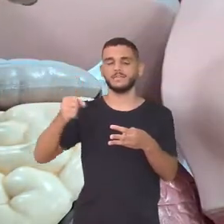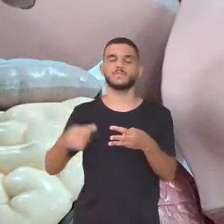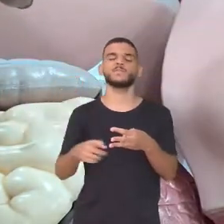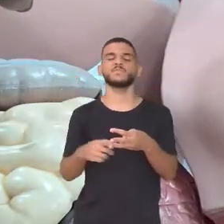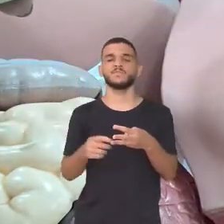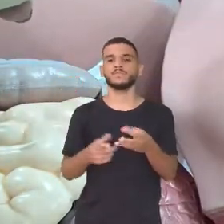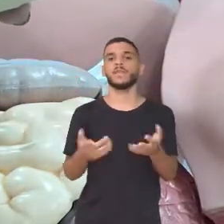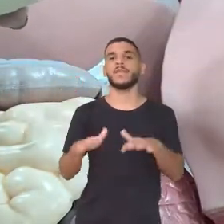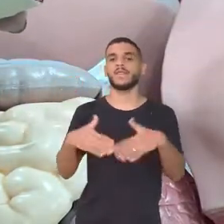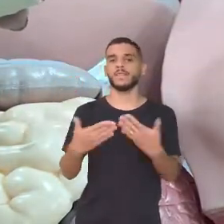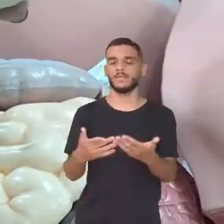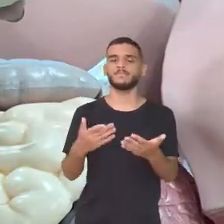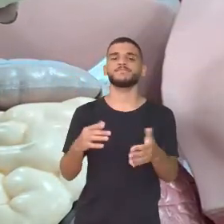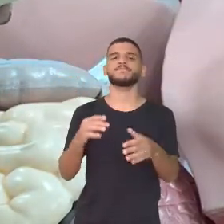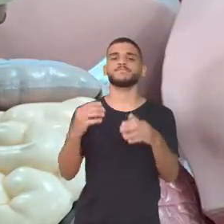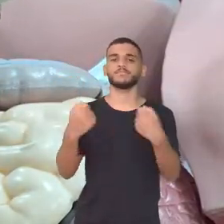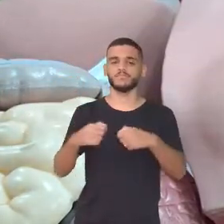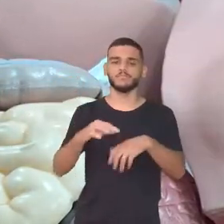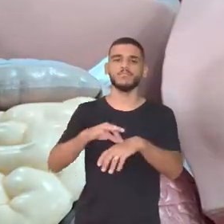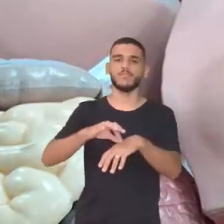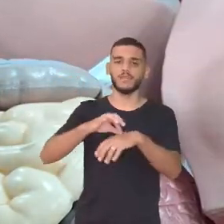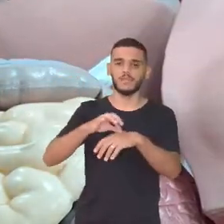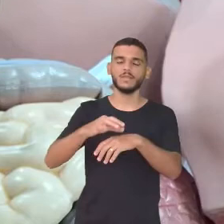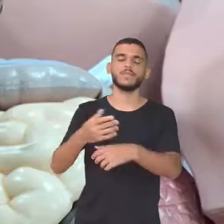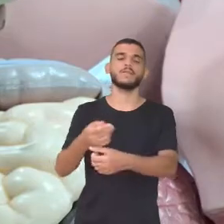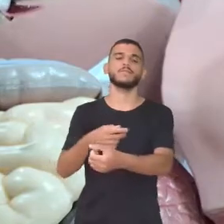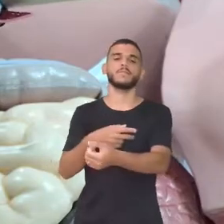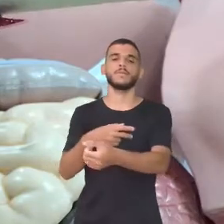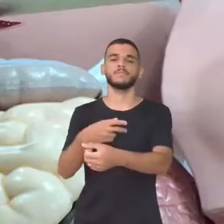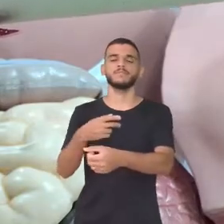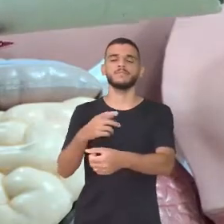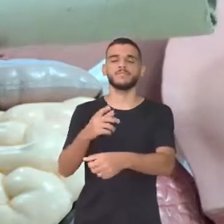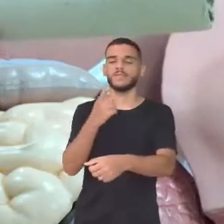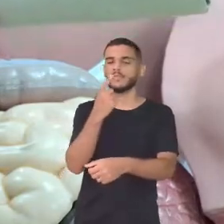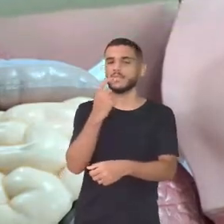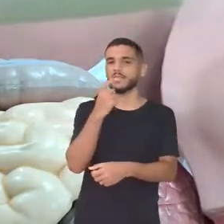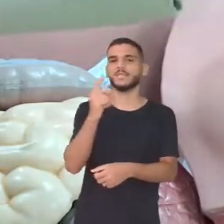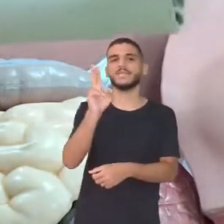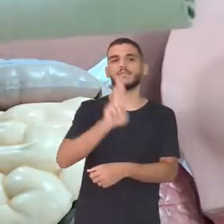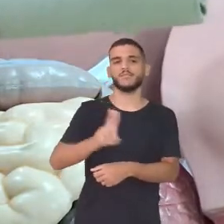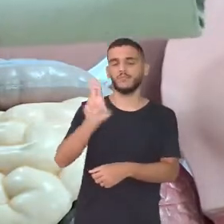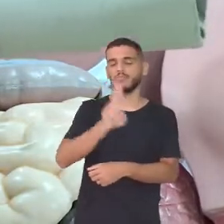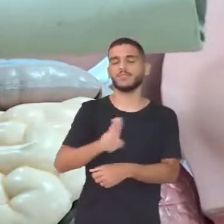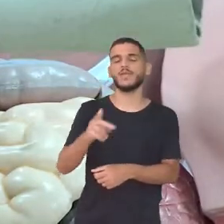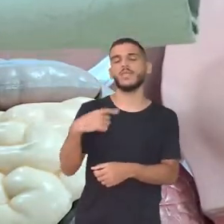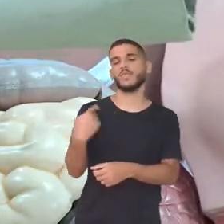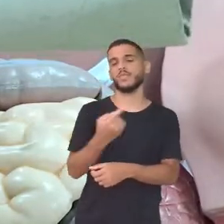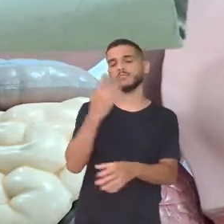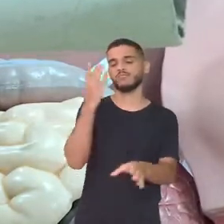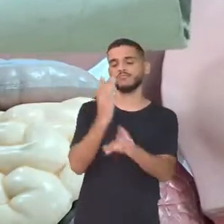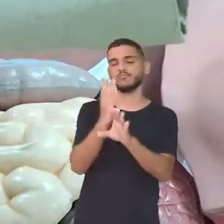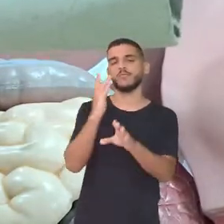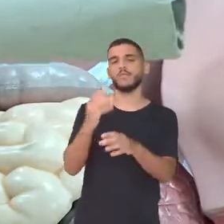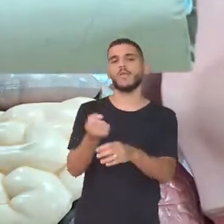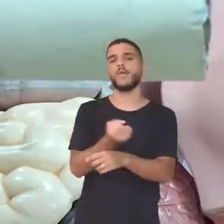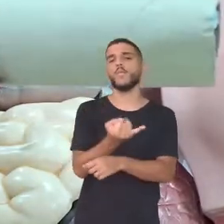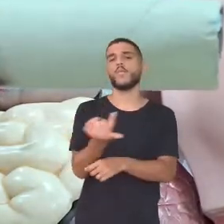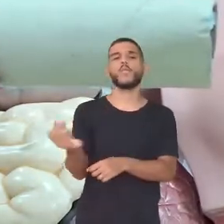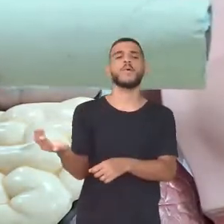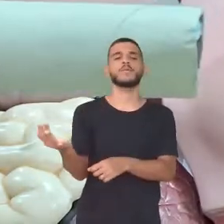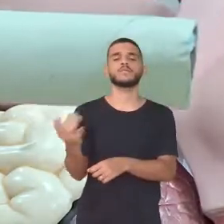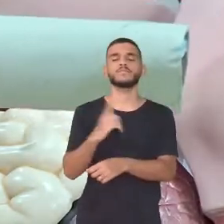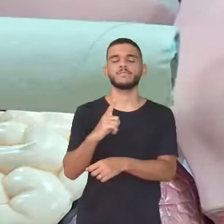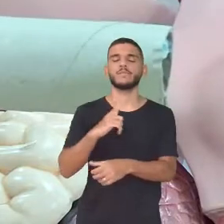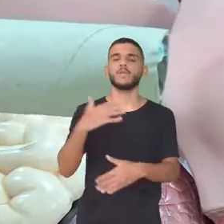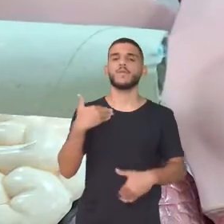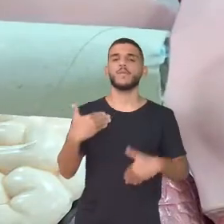quantidade ideal para cada um de nós. Lembrando que essas hemácias, que são as bolinhas vermelhas, a função dela